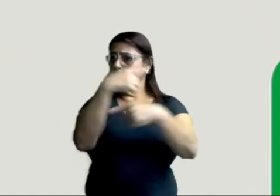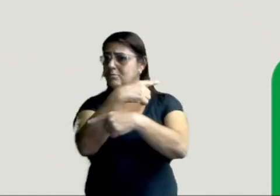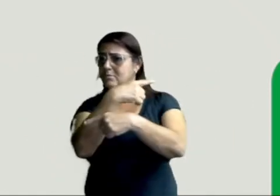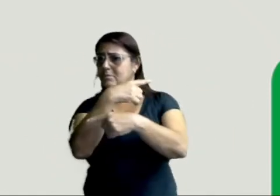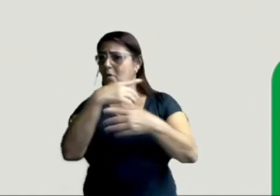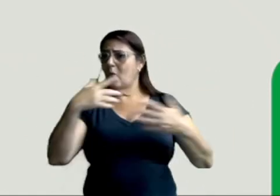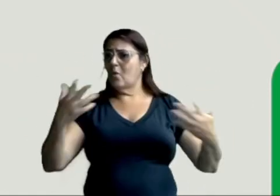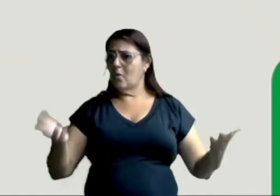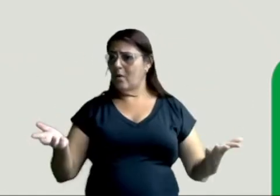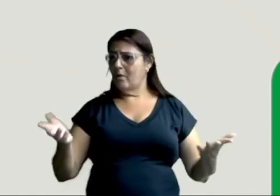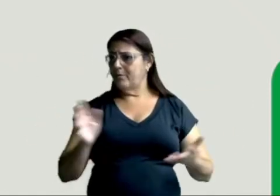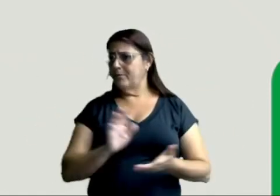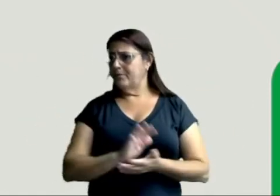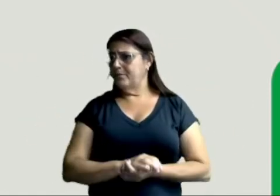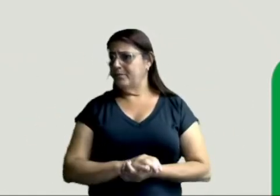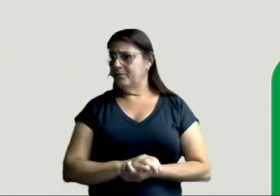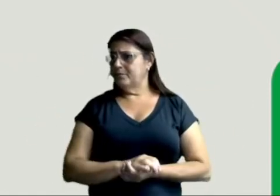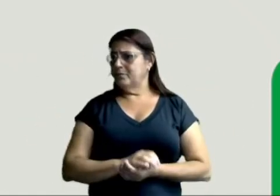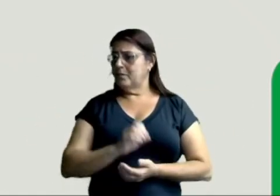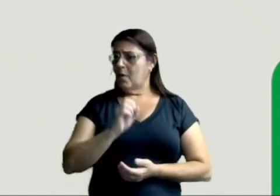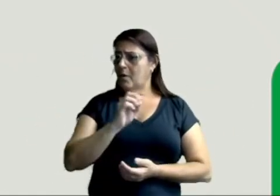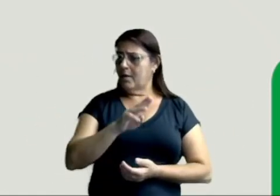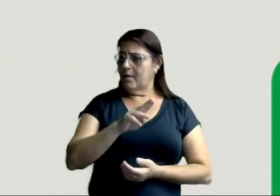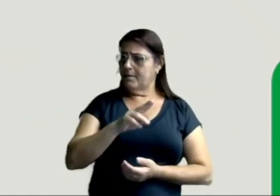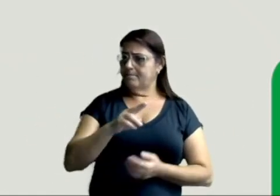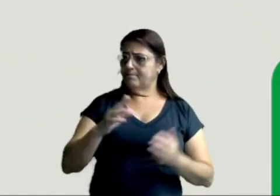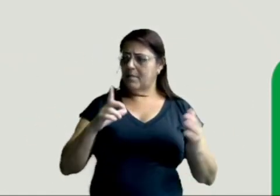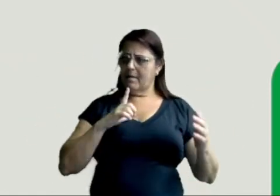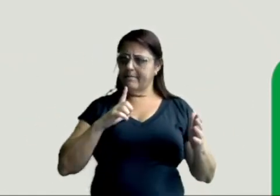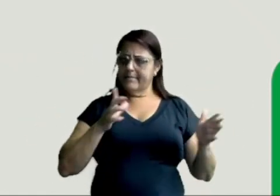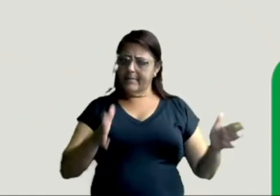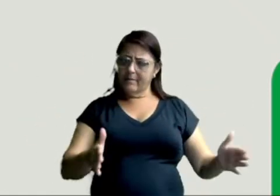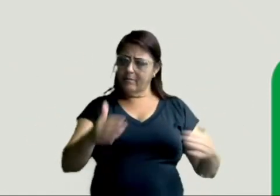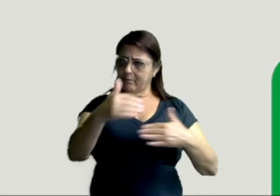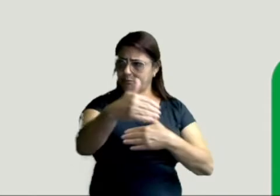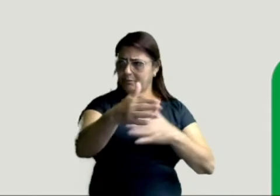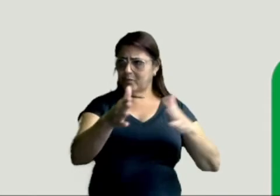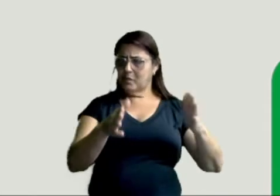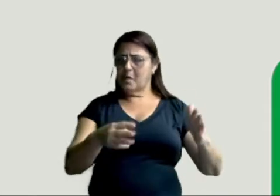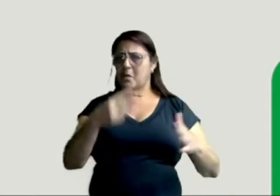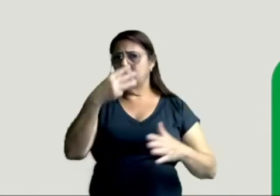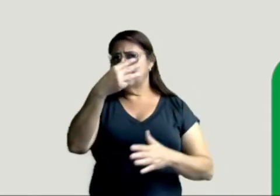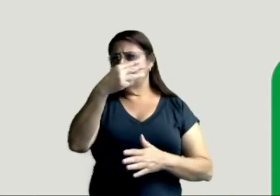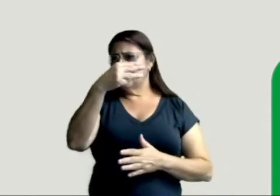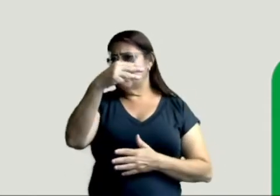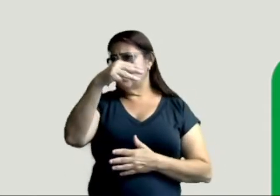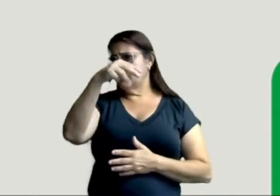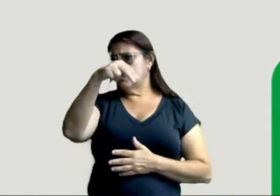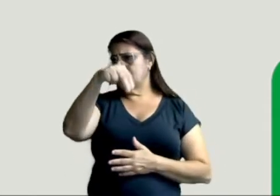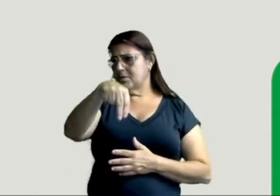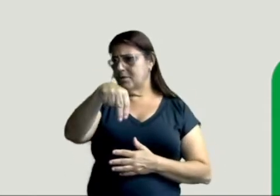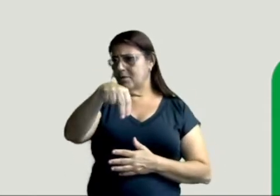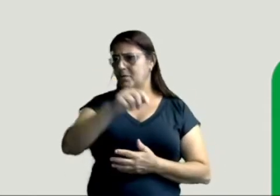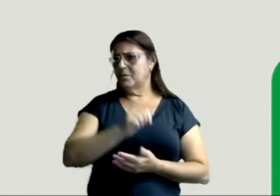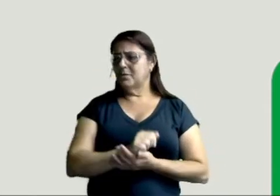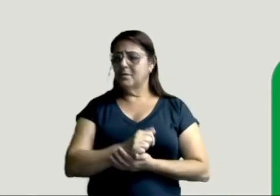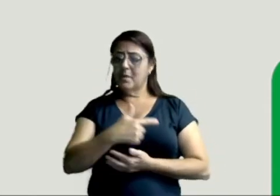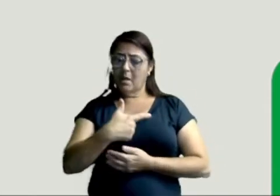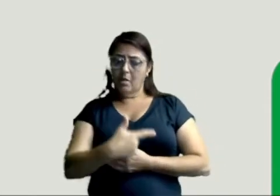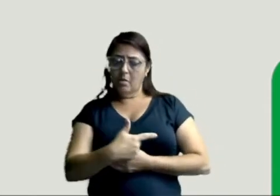da esquerda para a direita. Ok? Eu tenho um bloco aqui, certo? Lembre